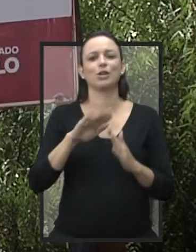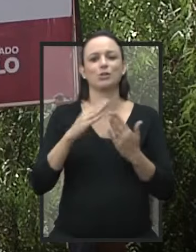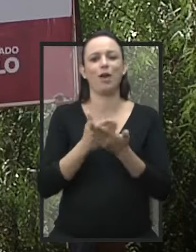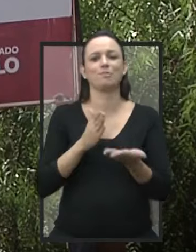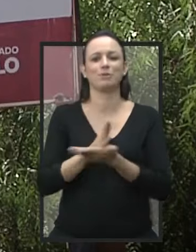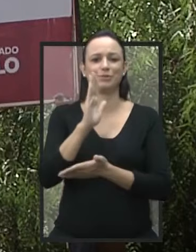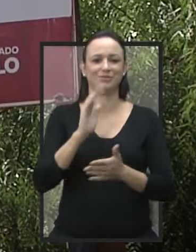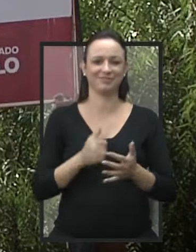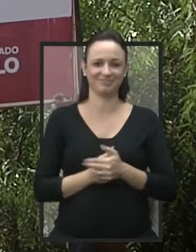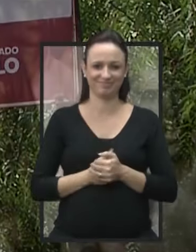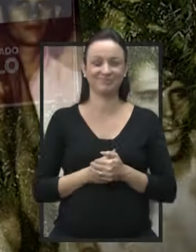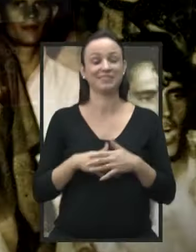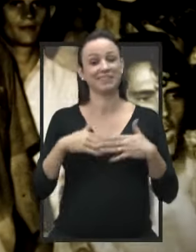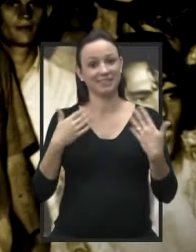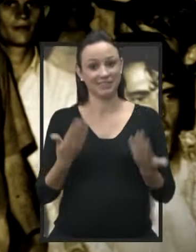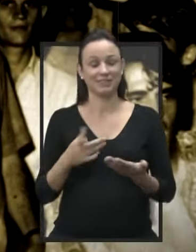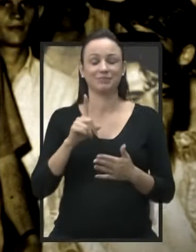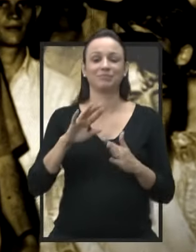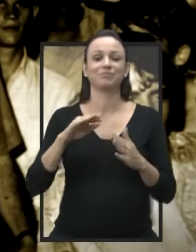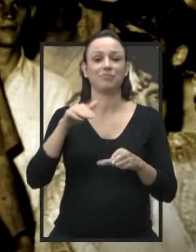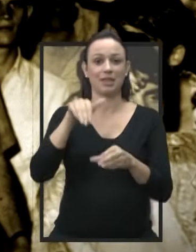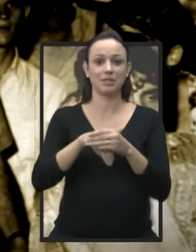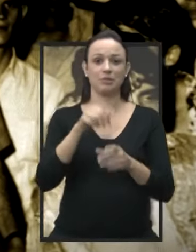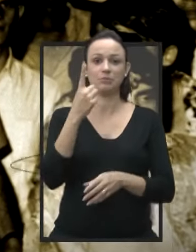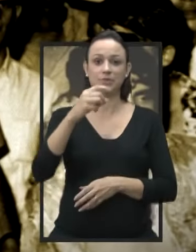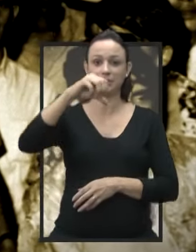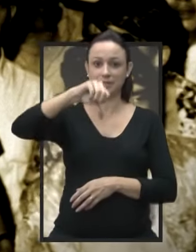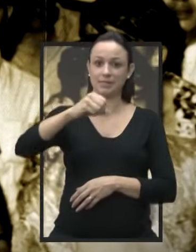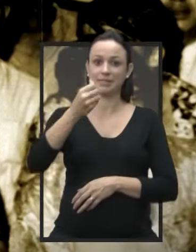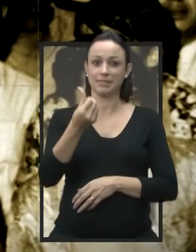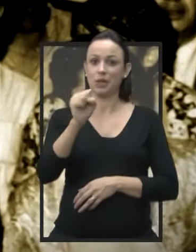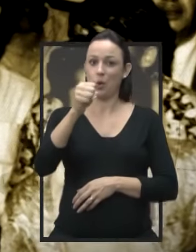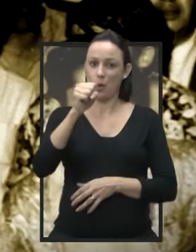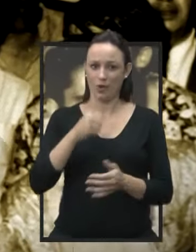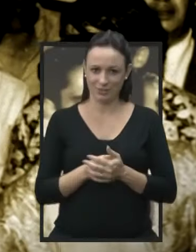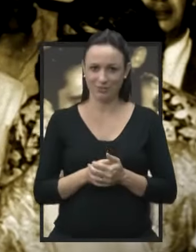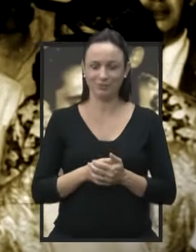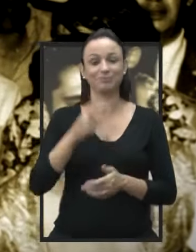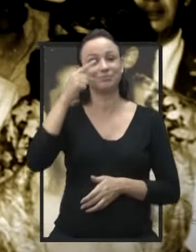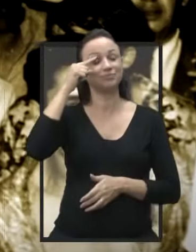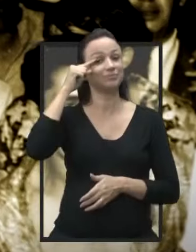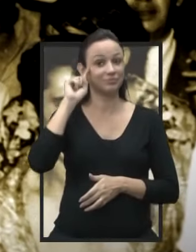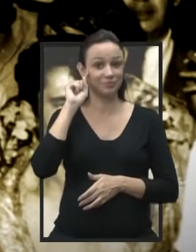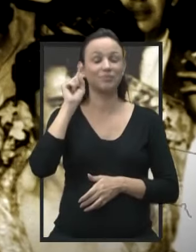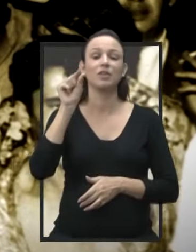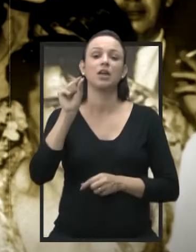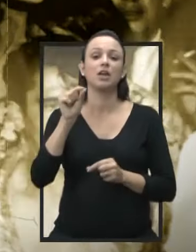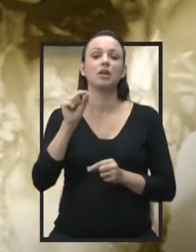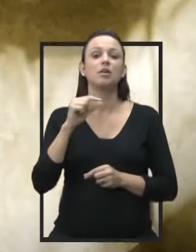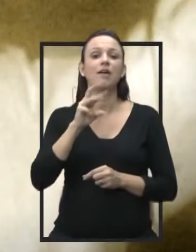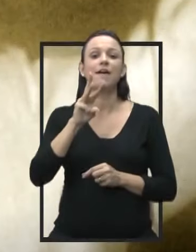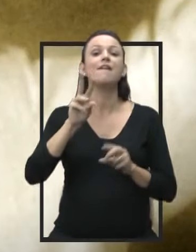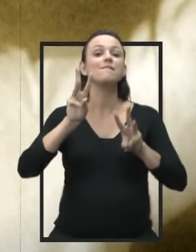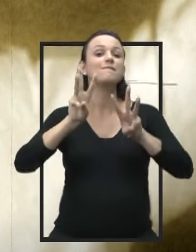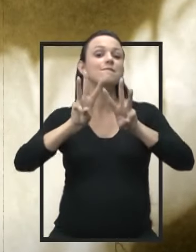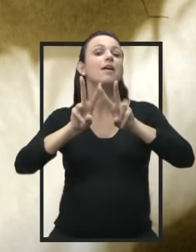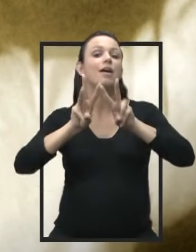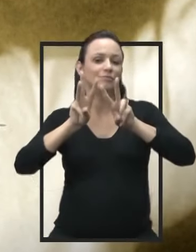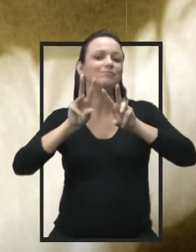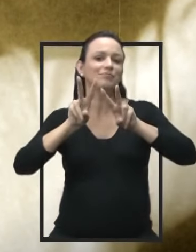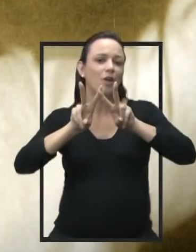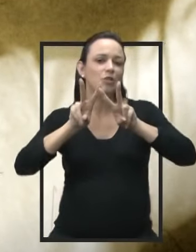Agrícola foi aprovado. Ainda assim, na eleição de 1968, Zezinho Magalhães lançou Valdemar Bauab